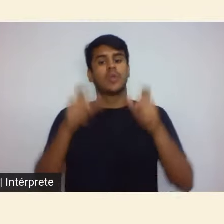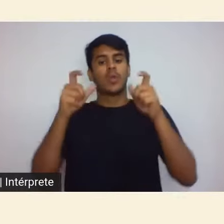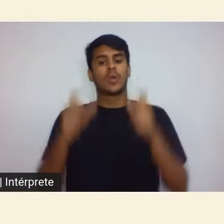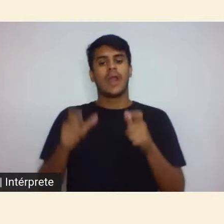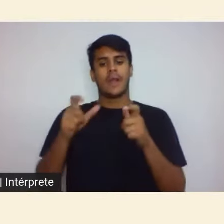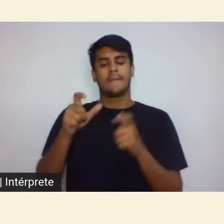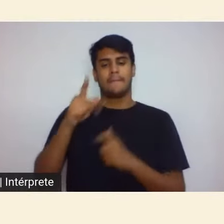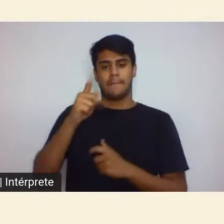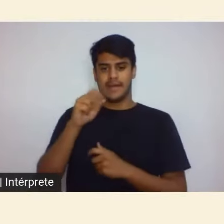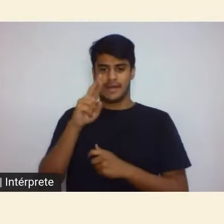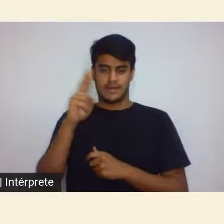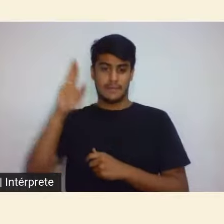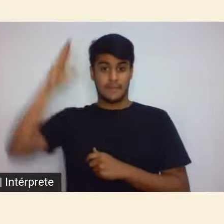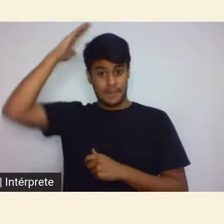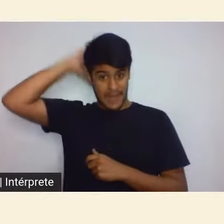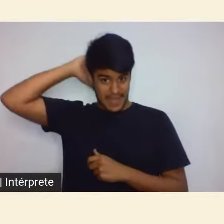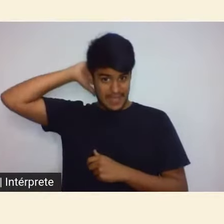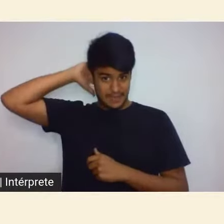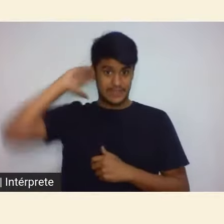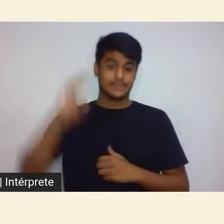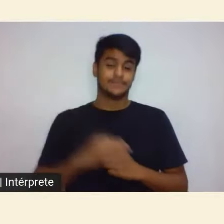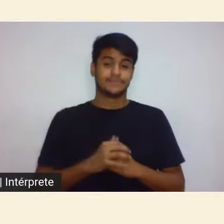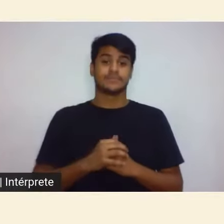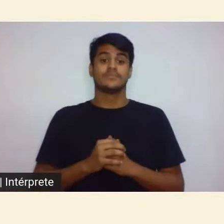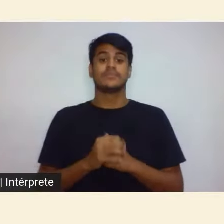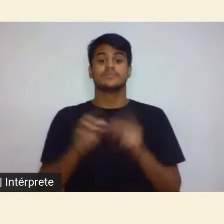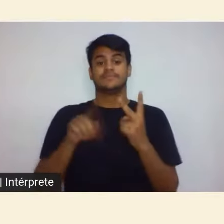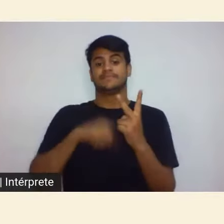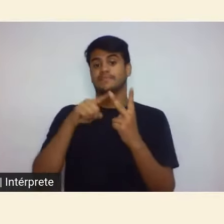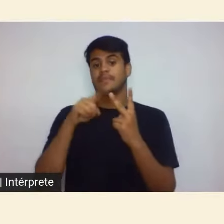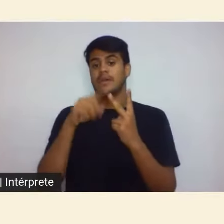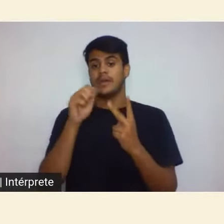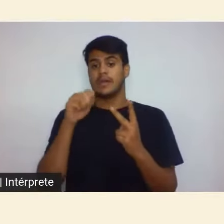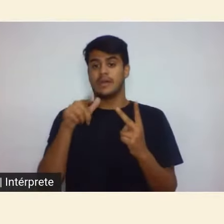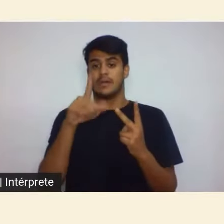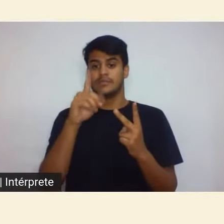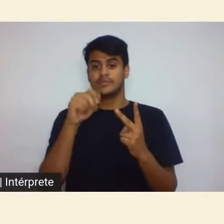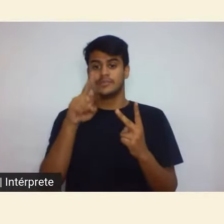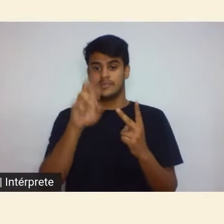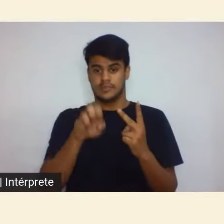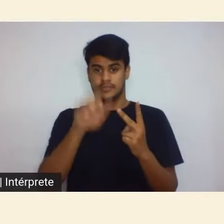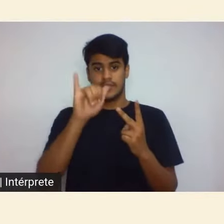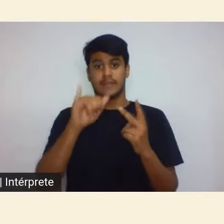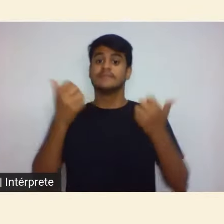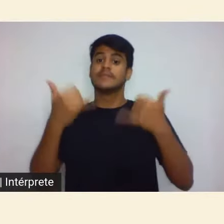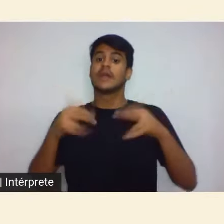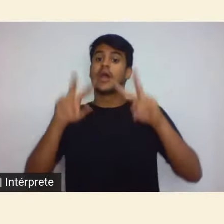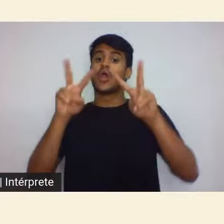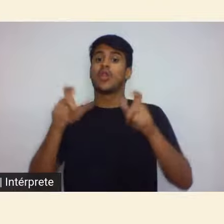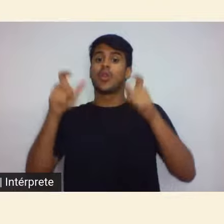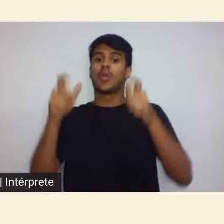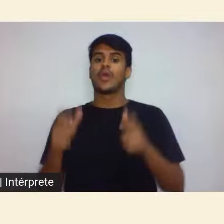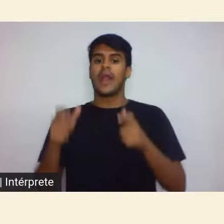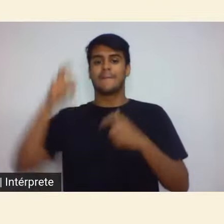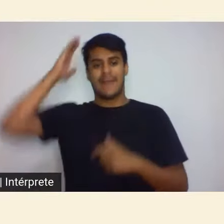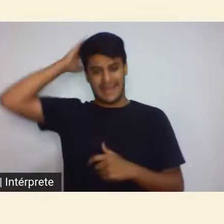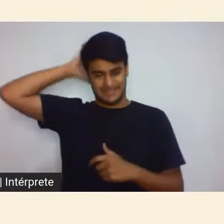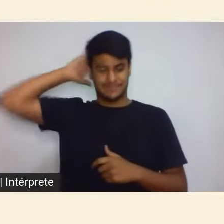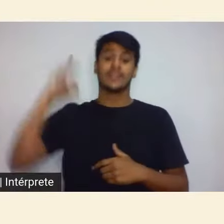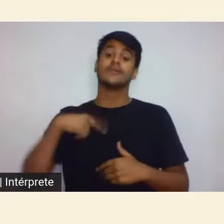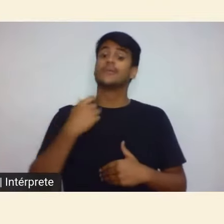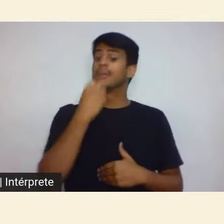e Audrey Moreira, desculpem, Audrey Moura Figueiredo, que falará de Belém, no Pará. Eu dou boa noite aos